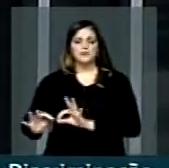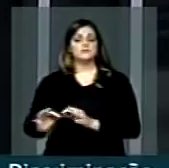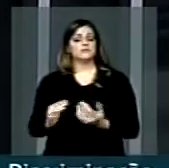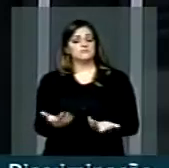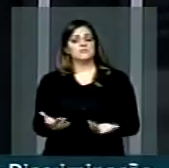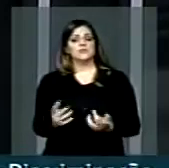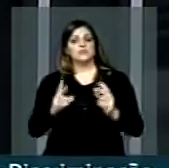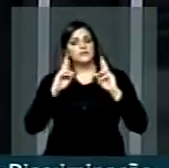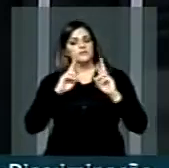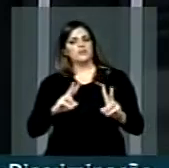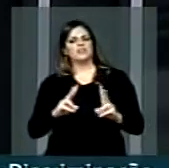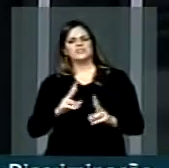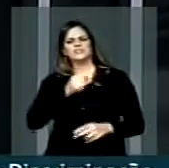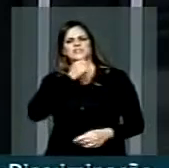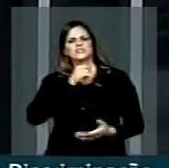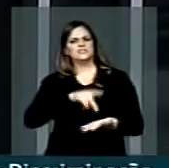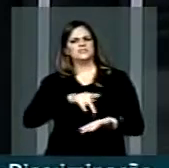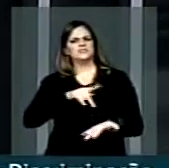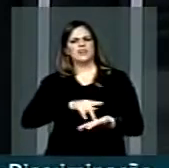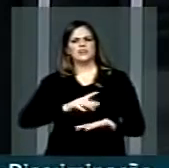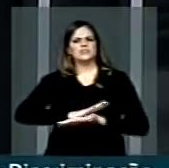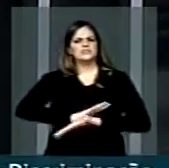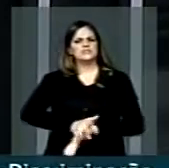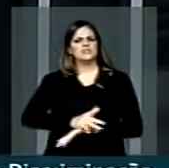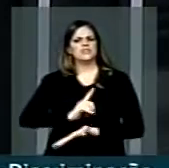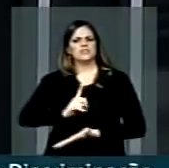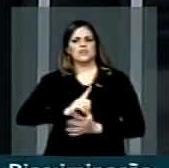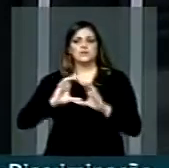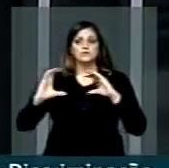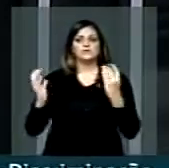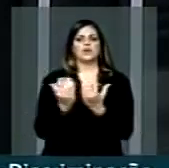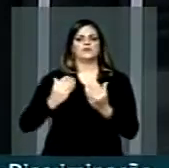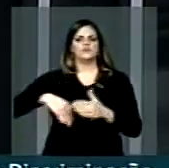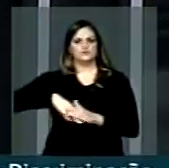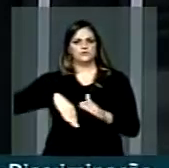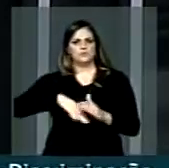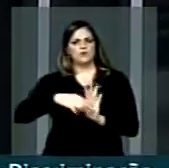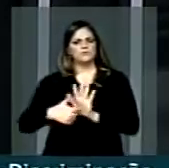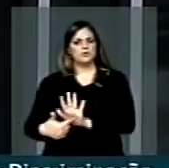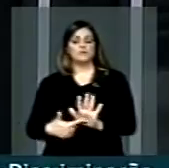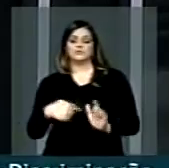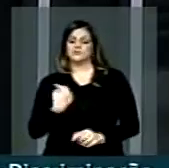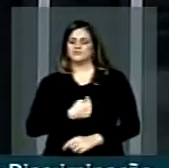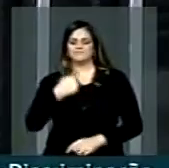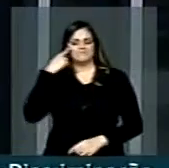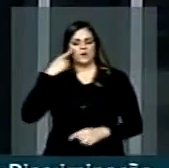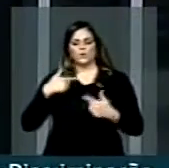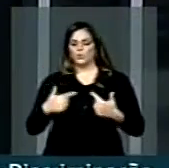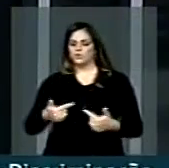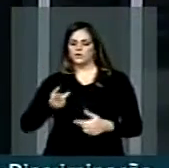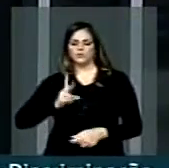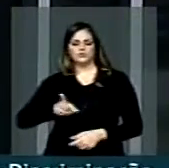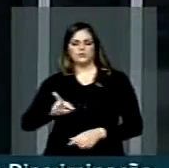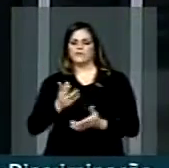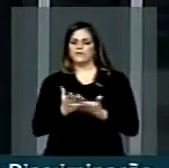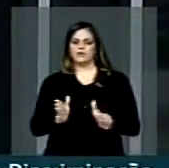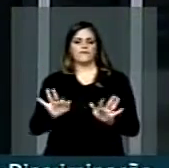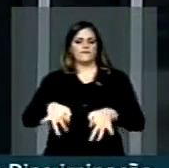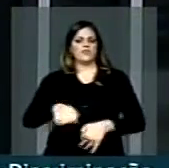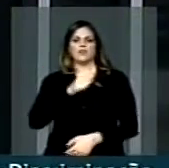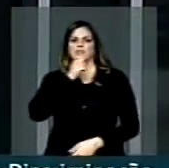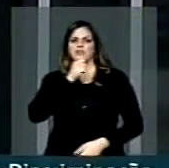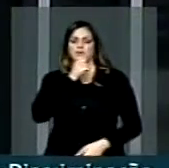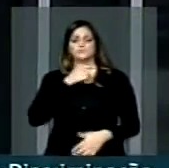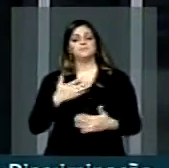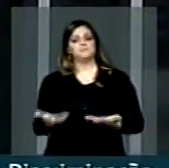e vemos às vezes cenas lamentáveis de discriminação racial nos estádios de futebol, vemos que essa luta ainda está muito longe de chegar ao fim.